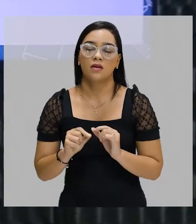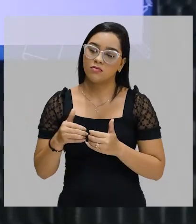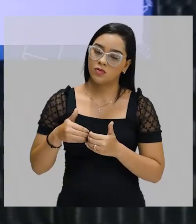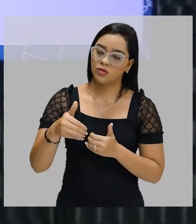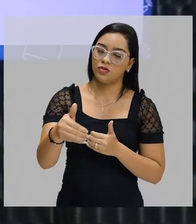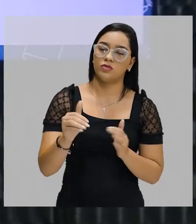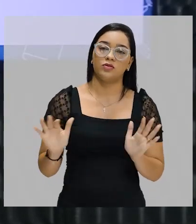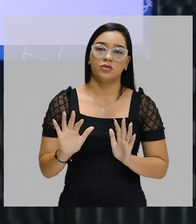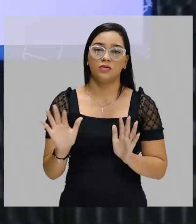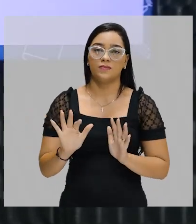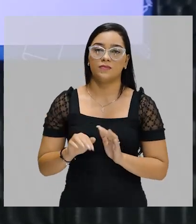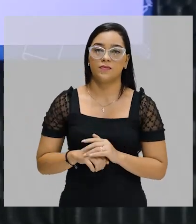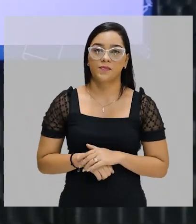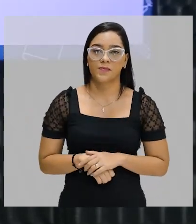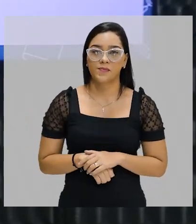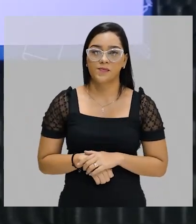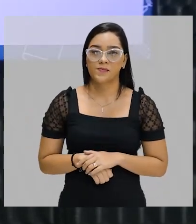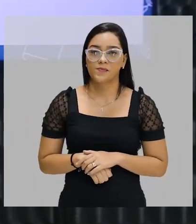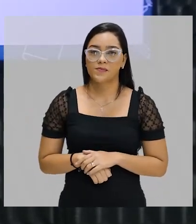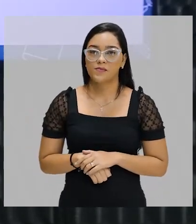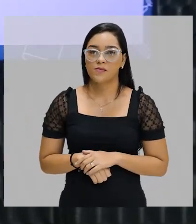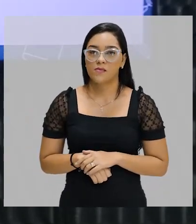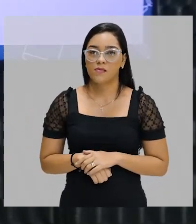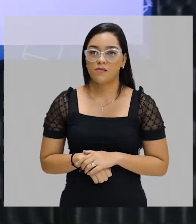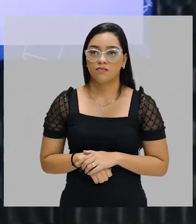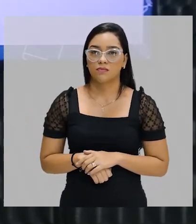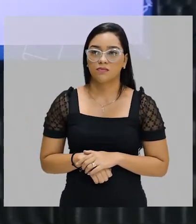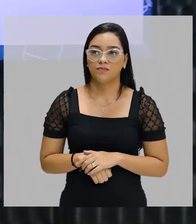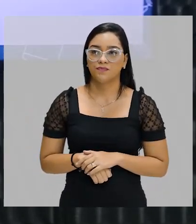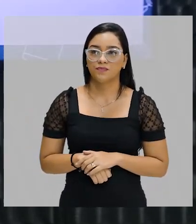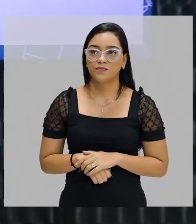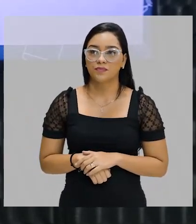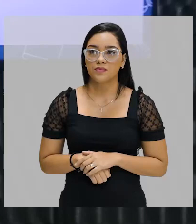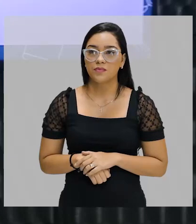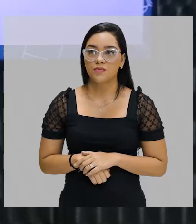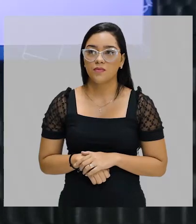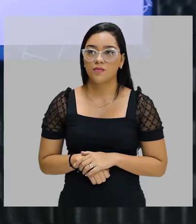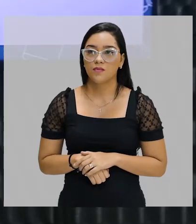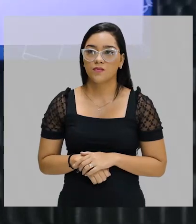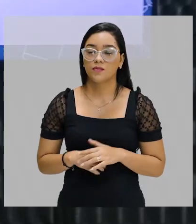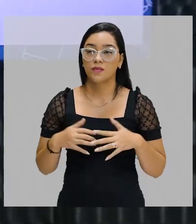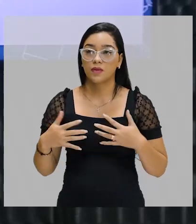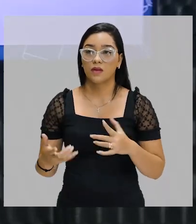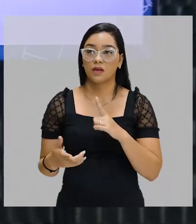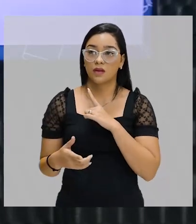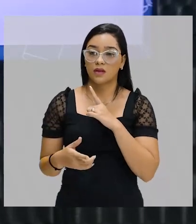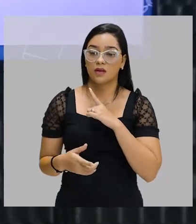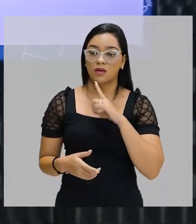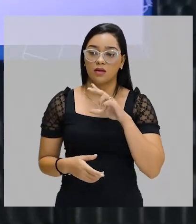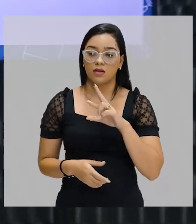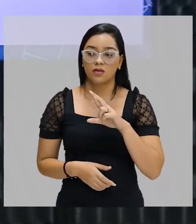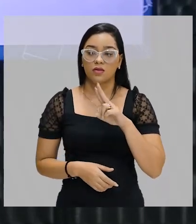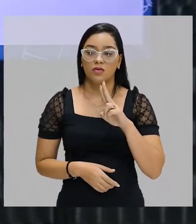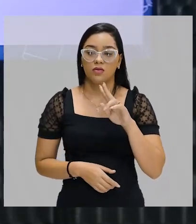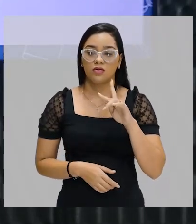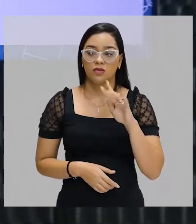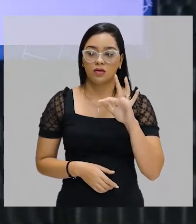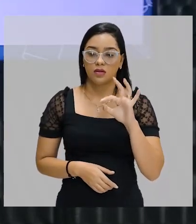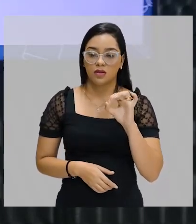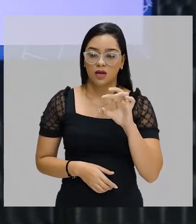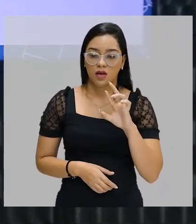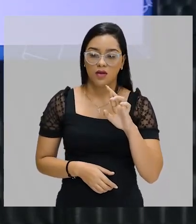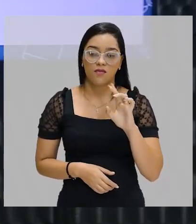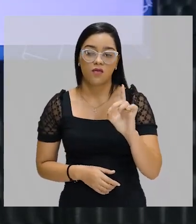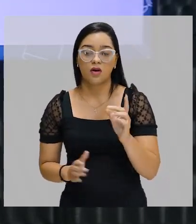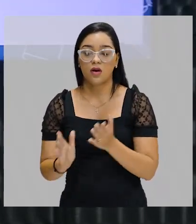contínuas, elas são discretas, tá certo? Bom, então, por meio do modelo atômico de Rutherford, que foi um grande